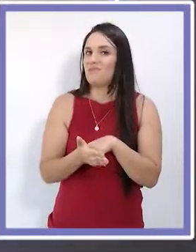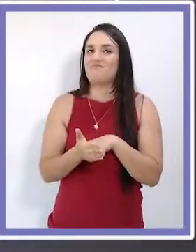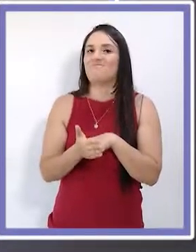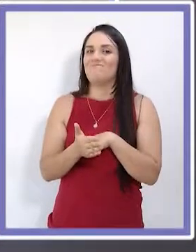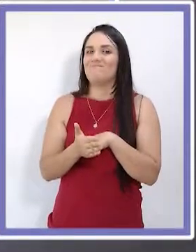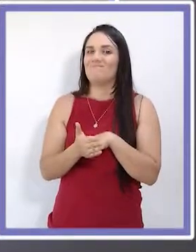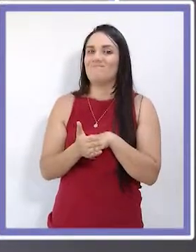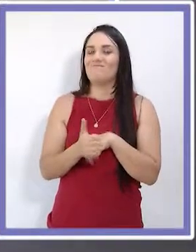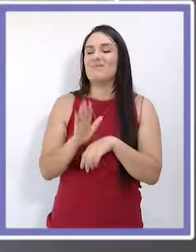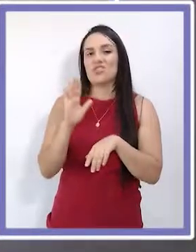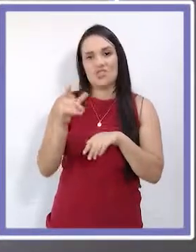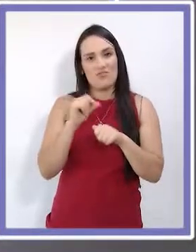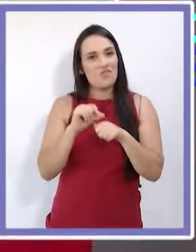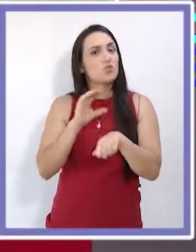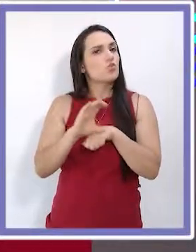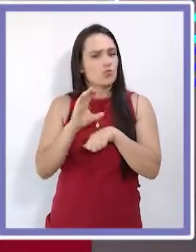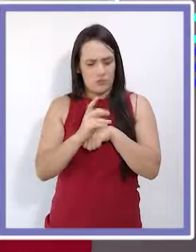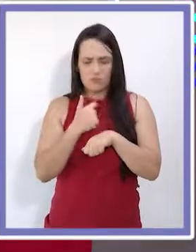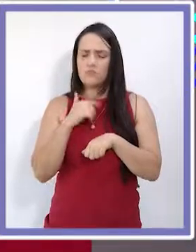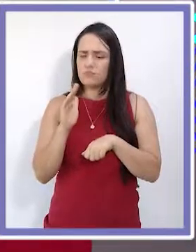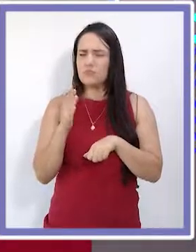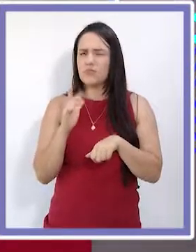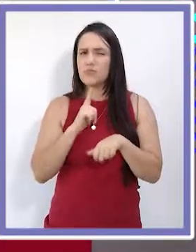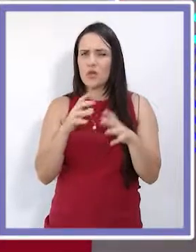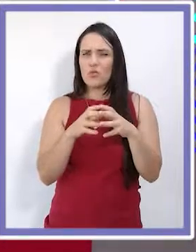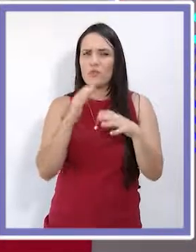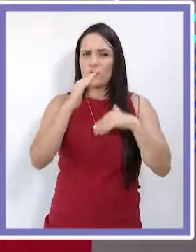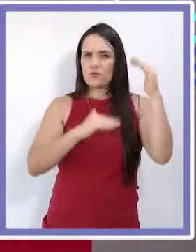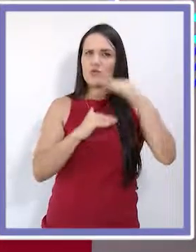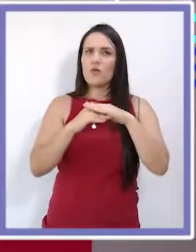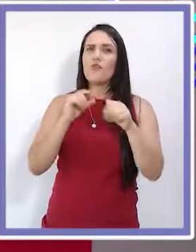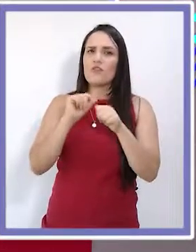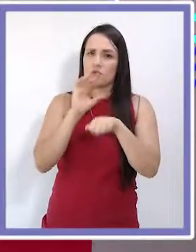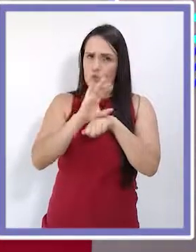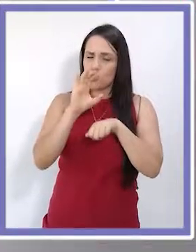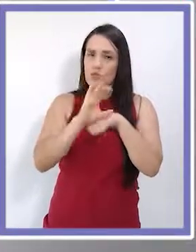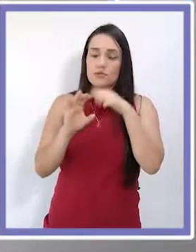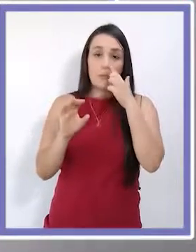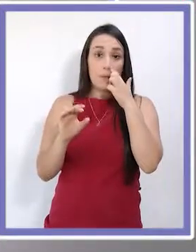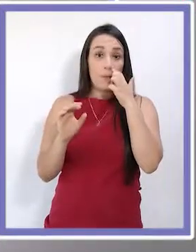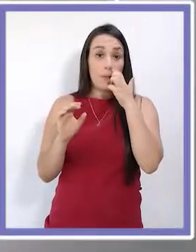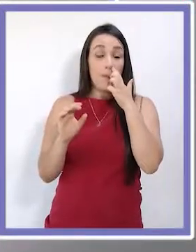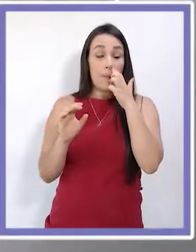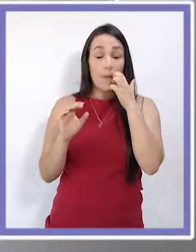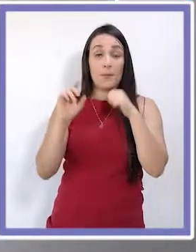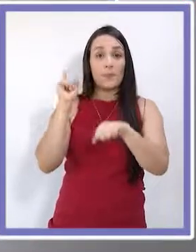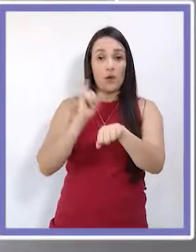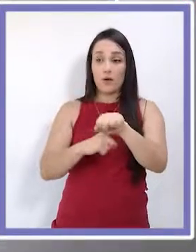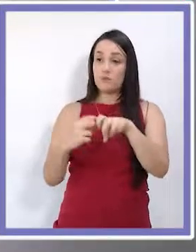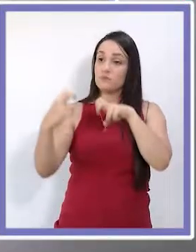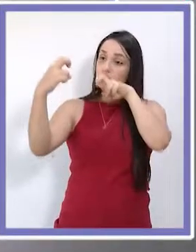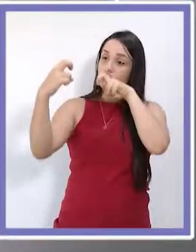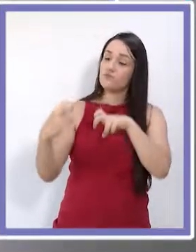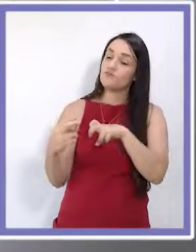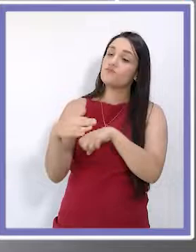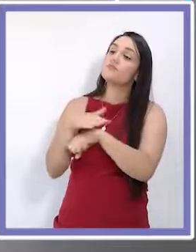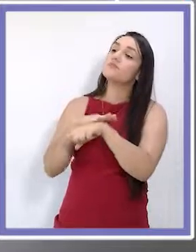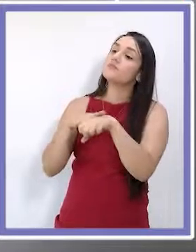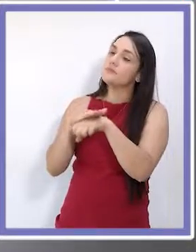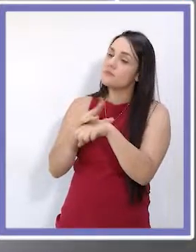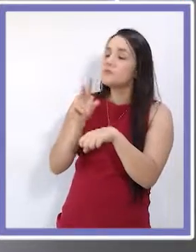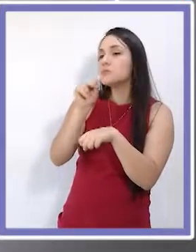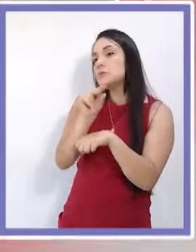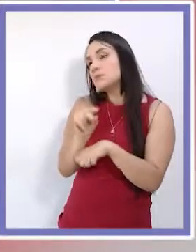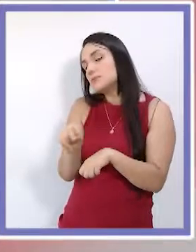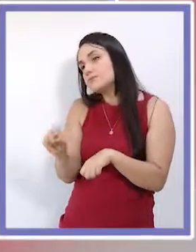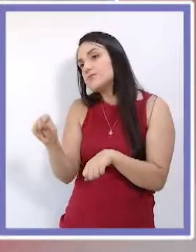que são treinadas com cursos que a gente faz, para a pessoa conseguir chegar e conversar com a